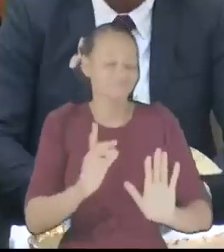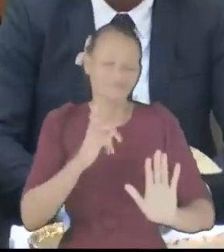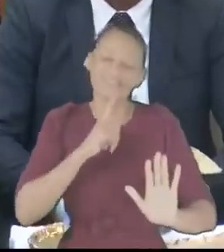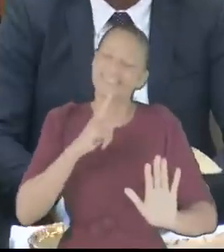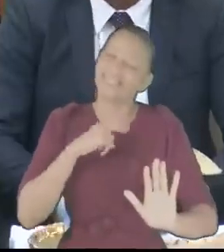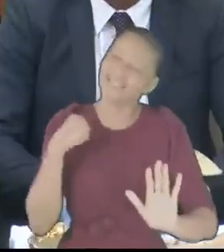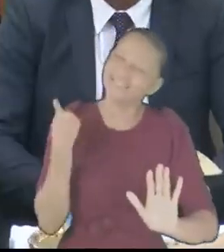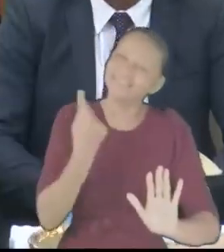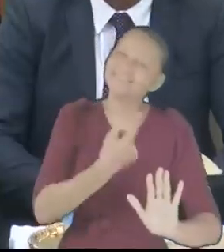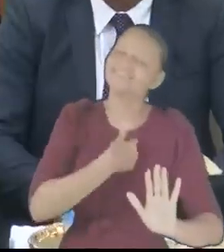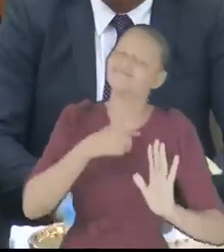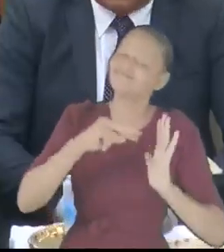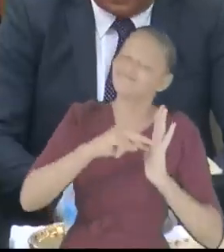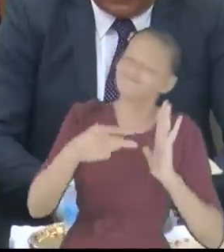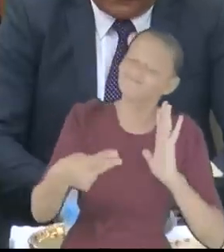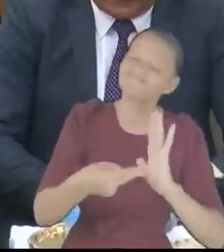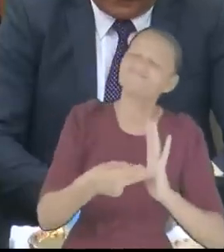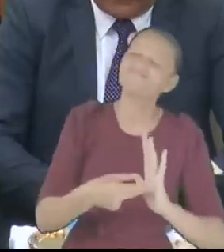nós um grande